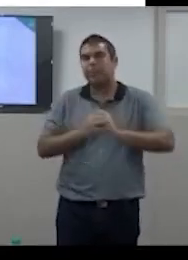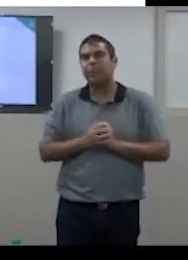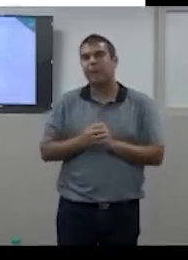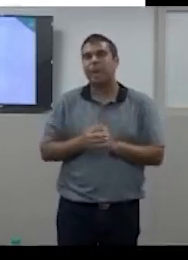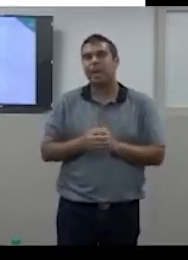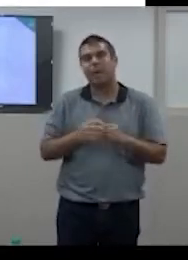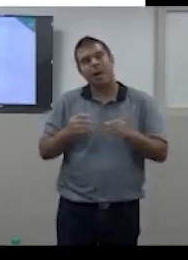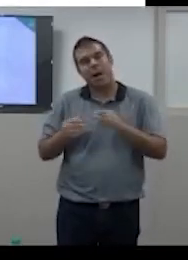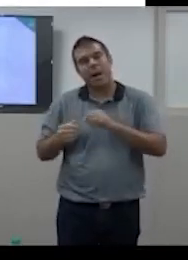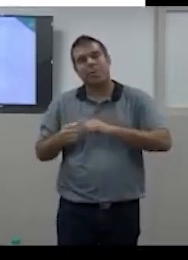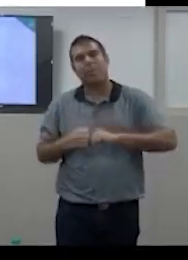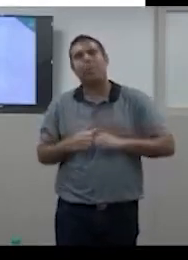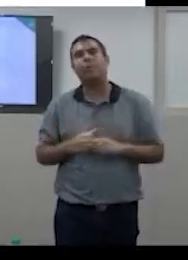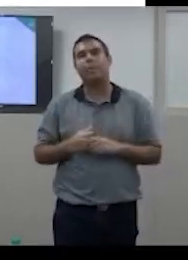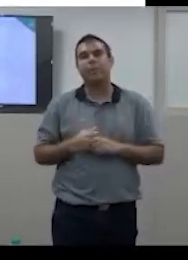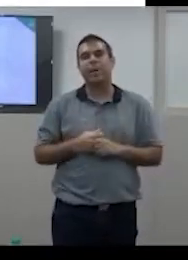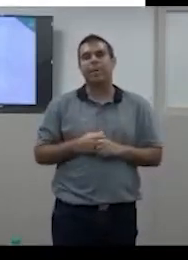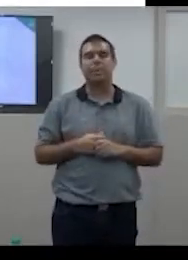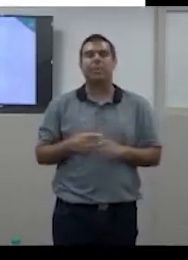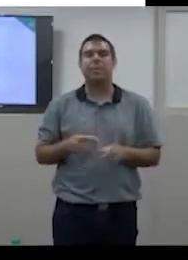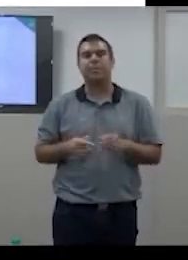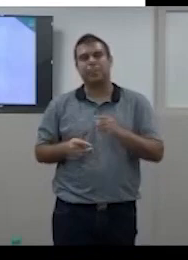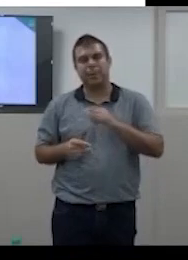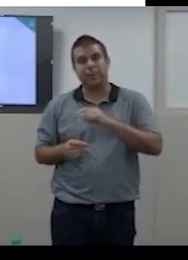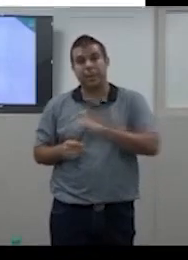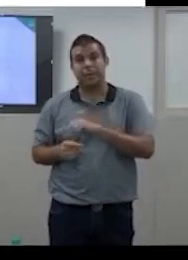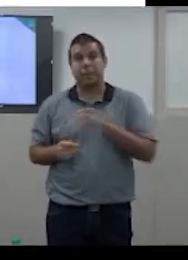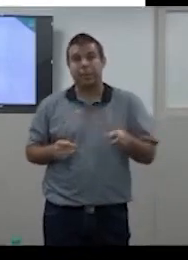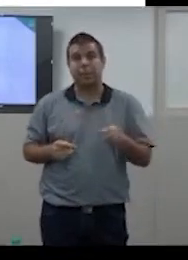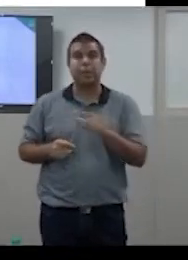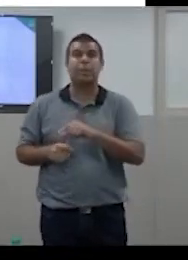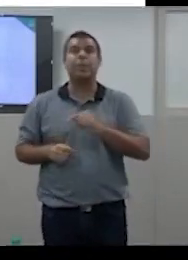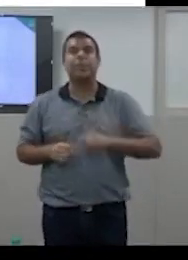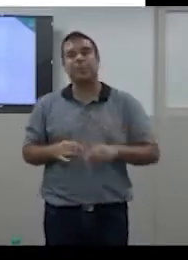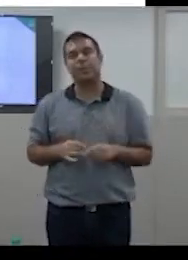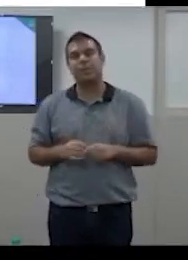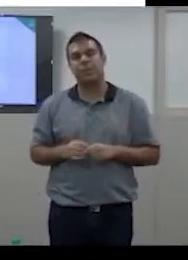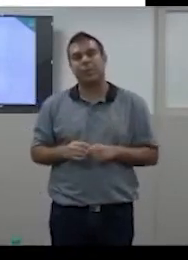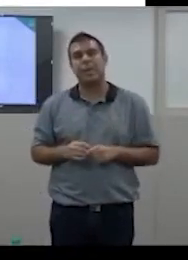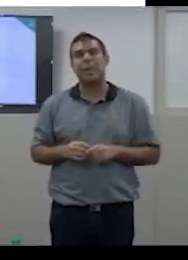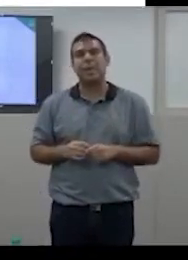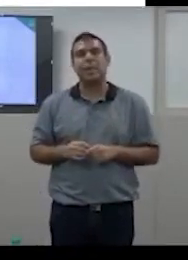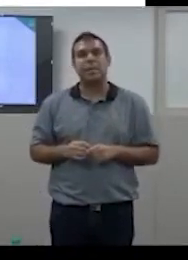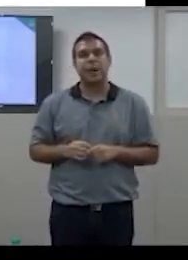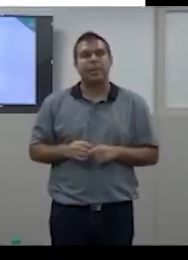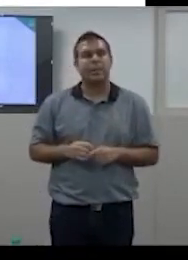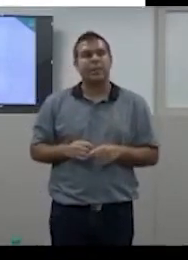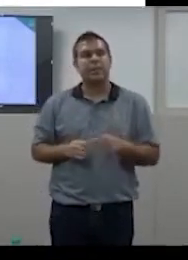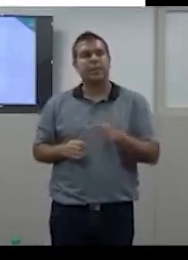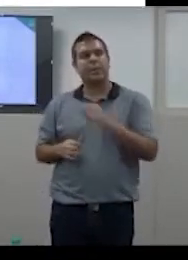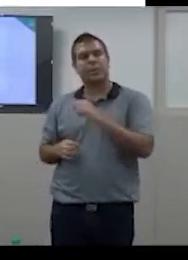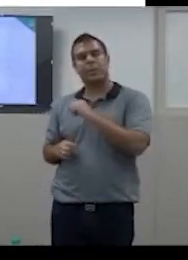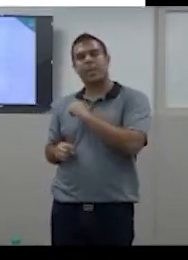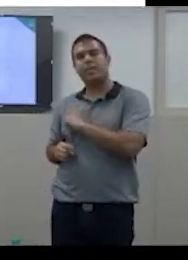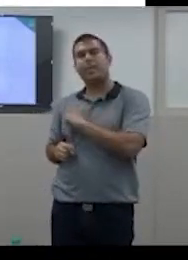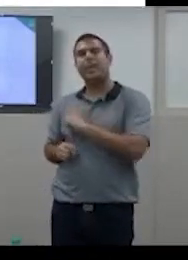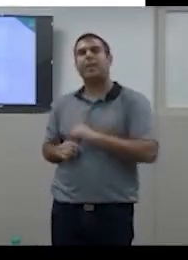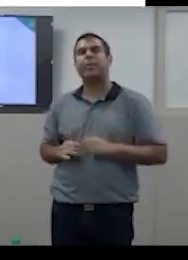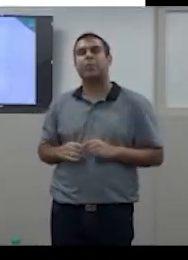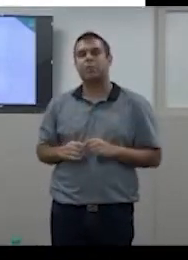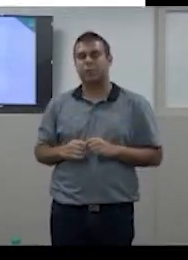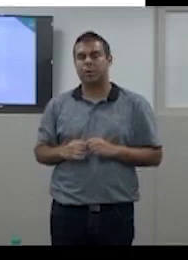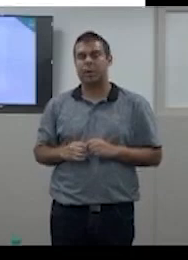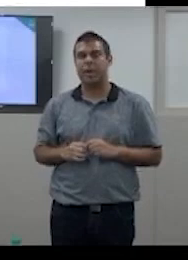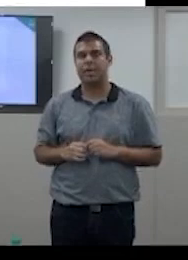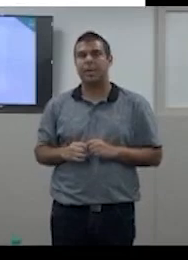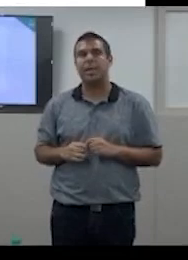aquele vaporzinho de água. A água mudou para o estado, passou para o estado do estado líquido para o estado gasoso. E mais uma vez, quando você começa a